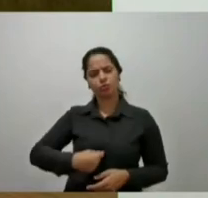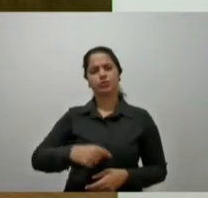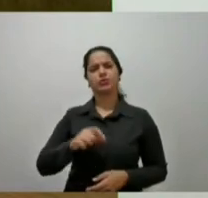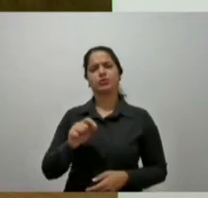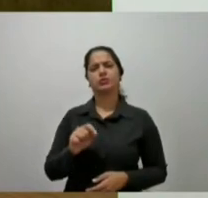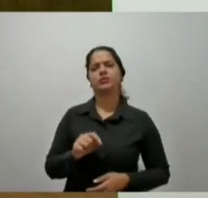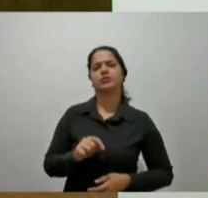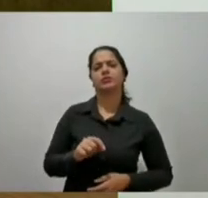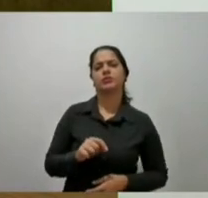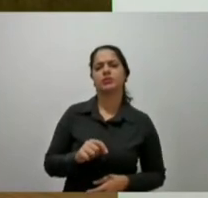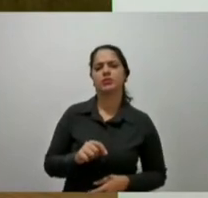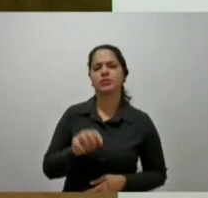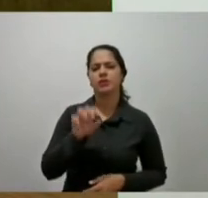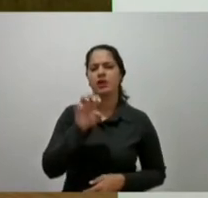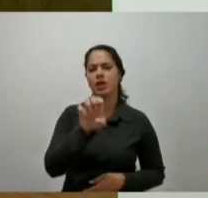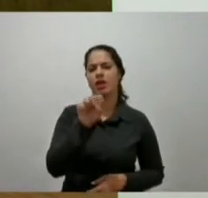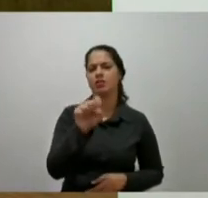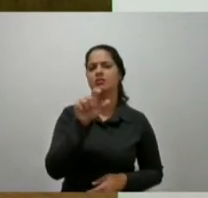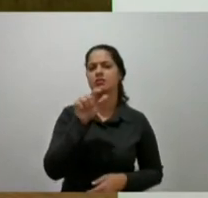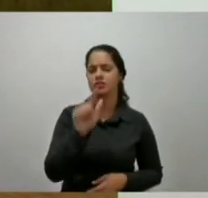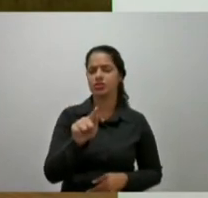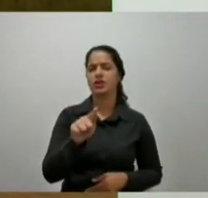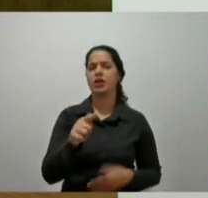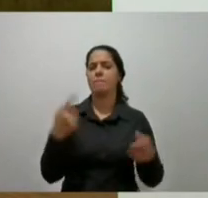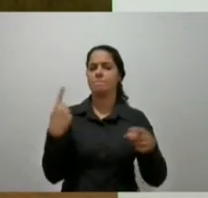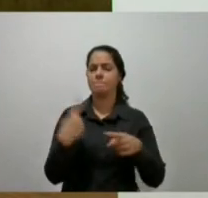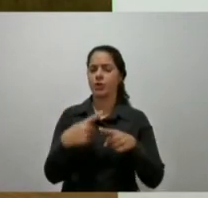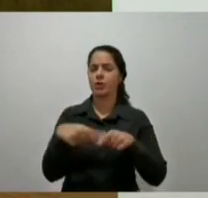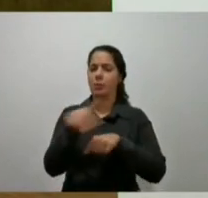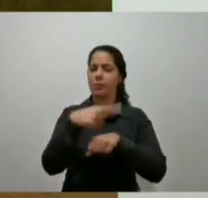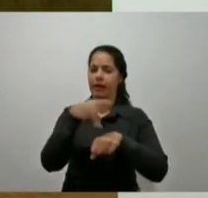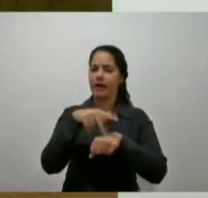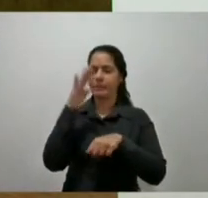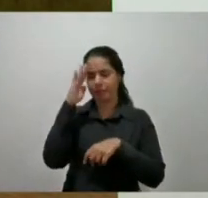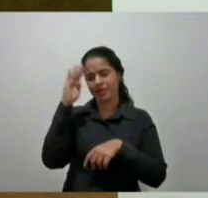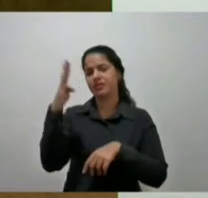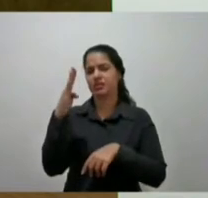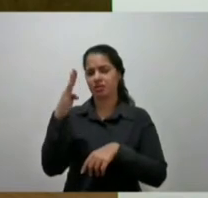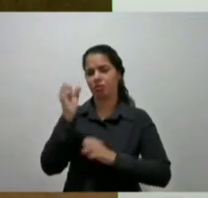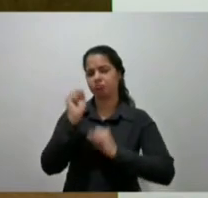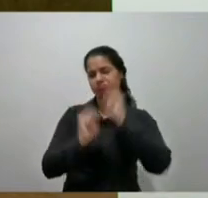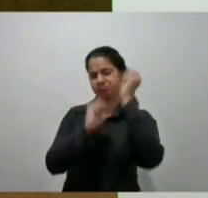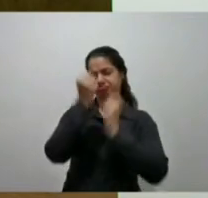China é um dos principais países para os investidores do mundo.